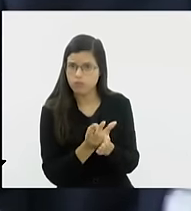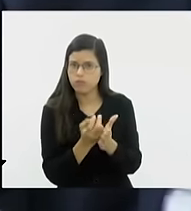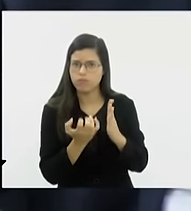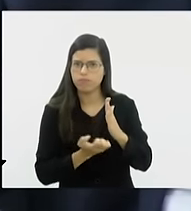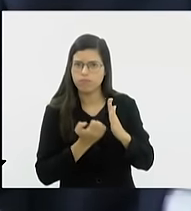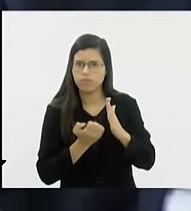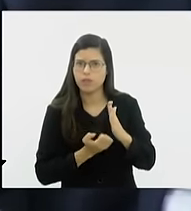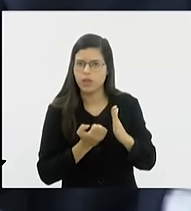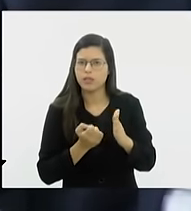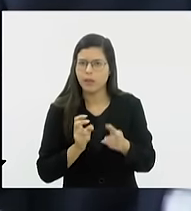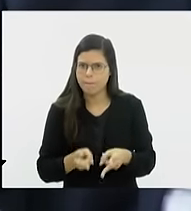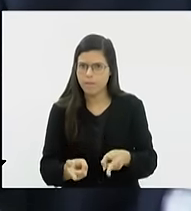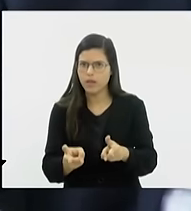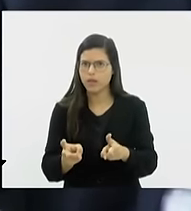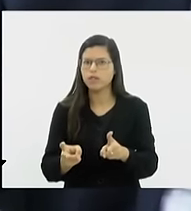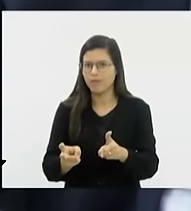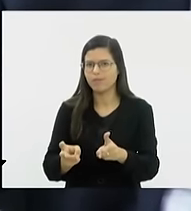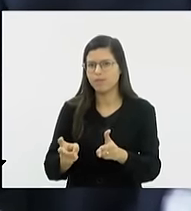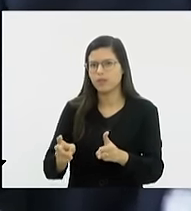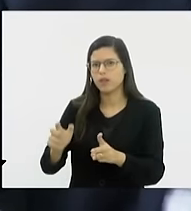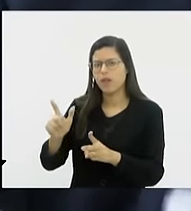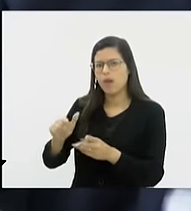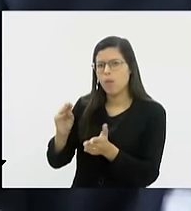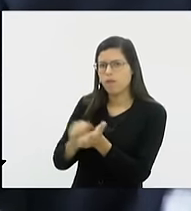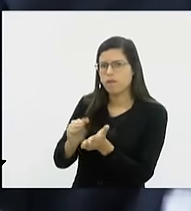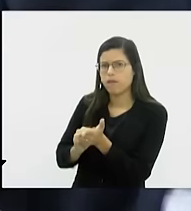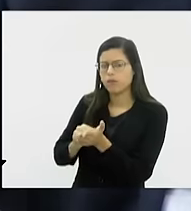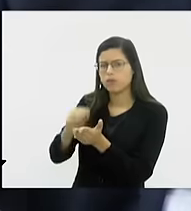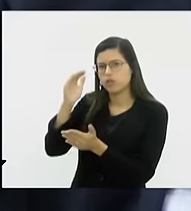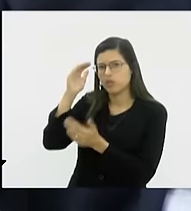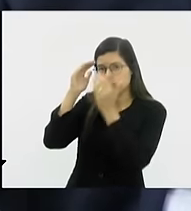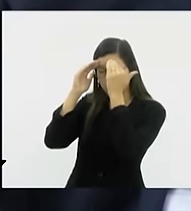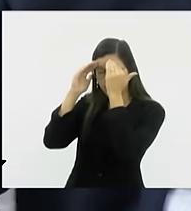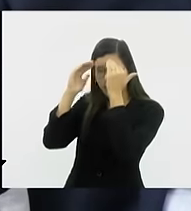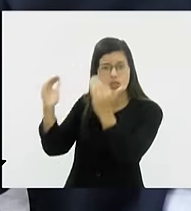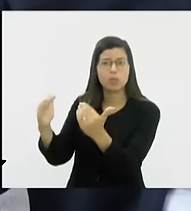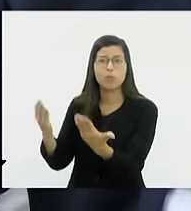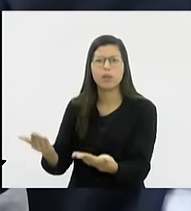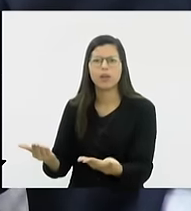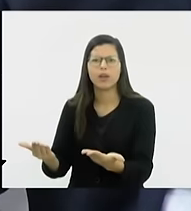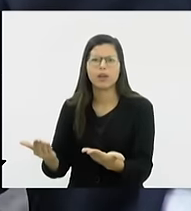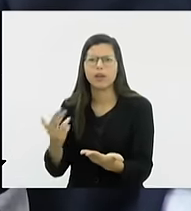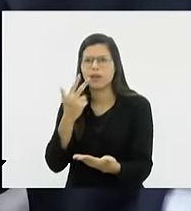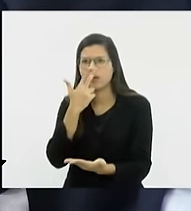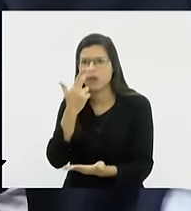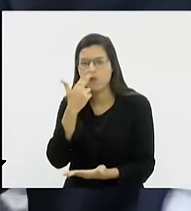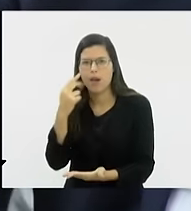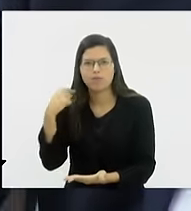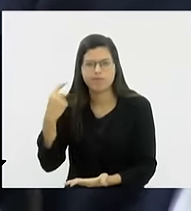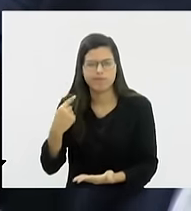nossa indagação, senhor. Isso é uma falta de respeito que beira a insanidade. Pior, tentando